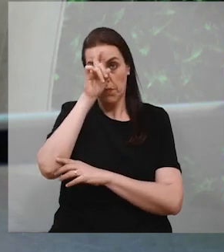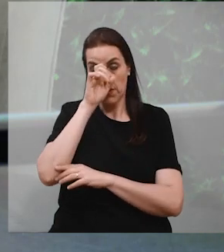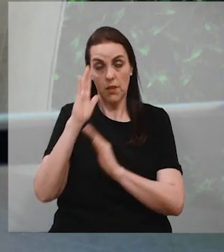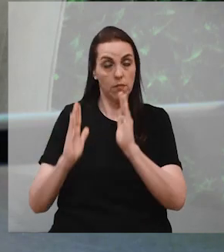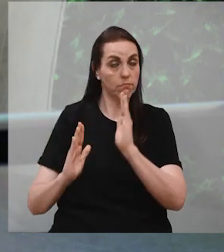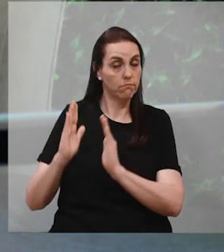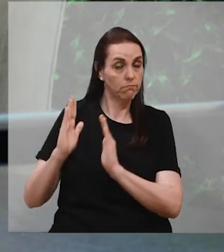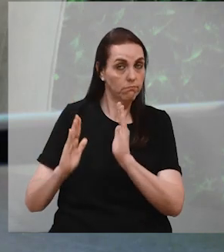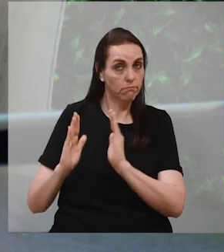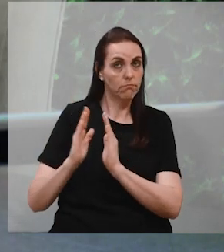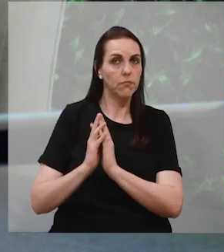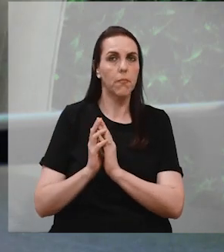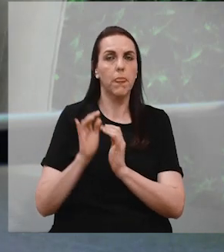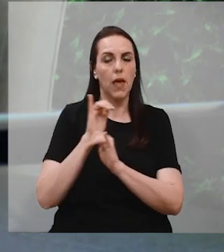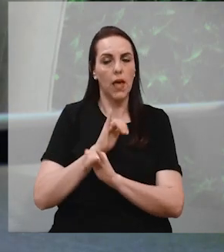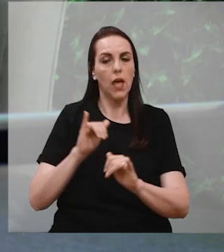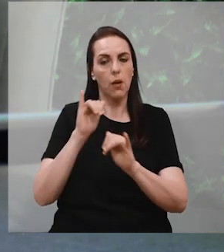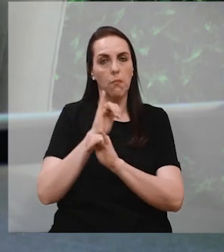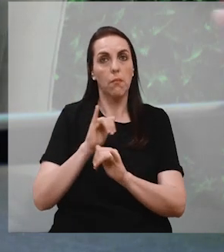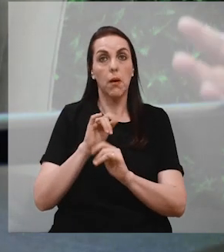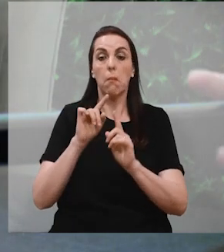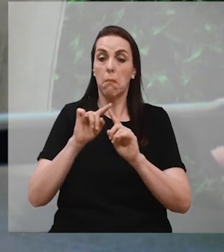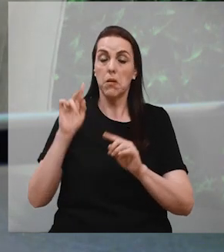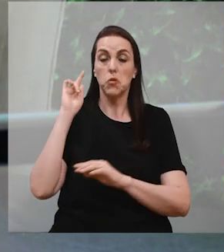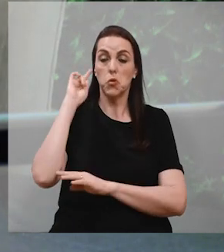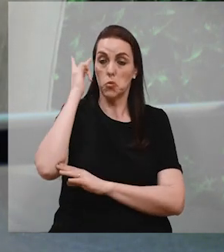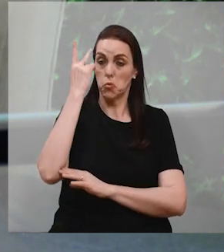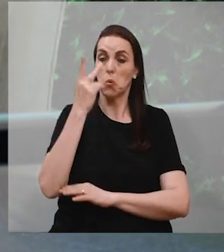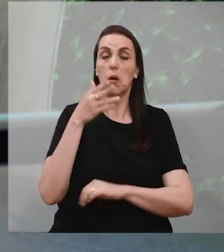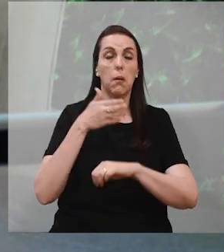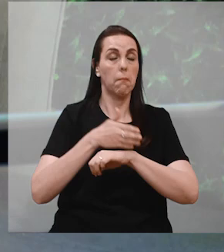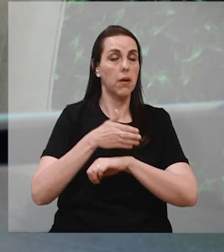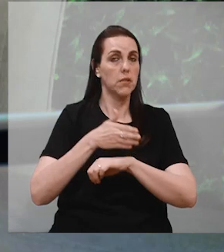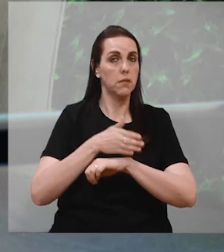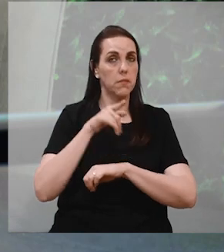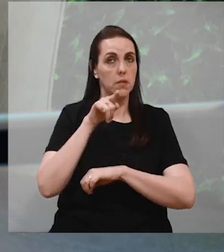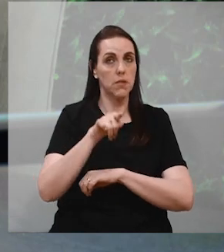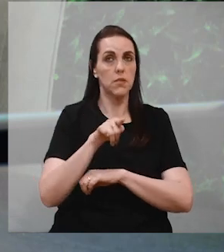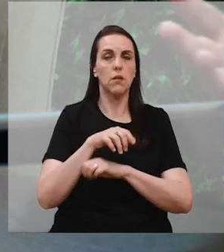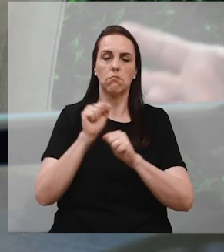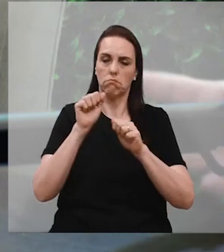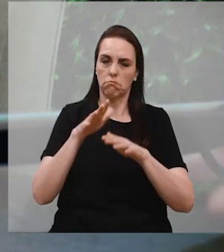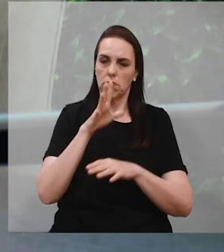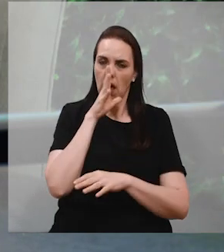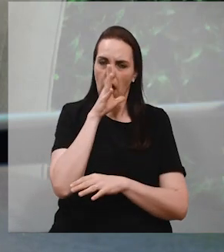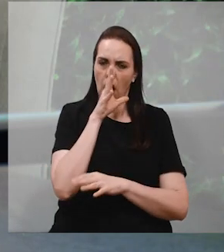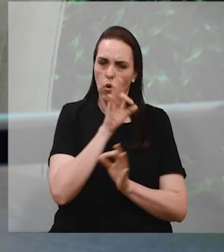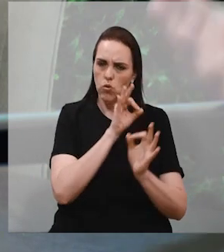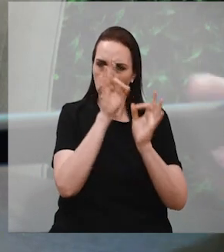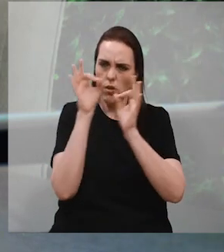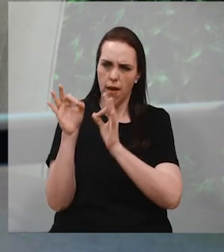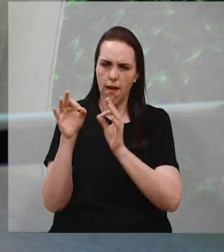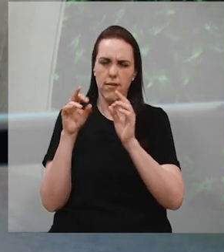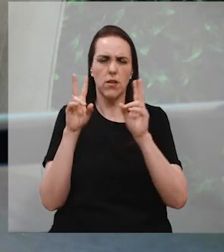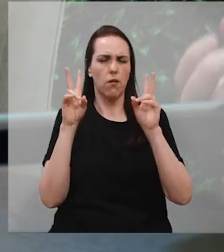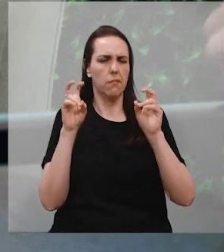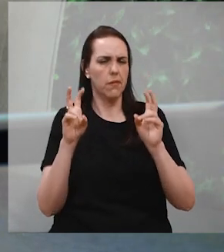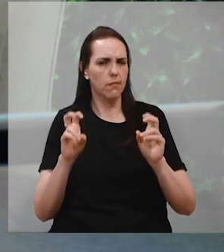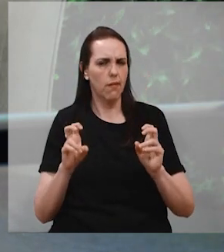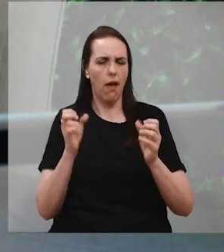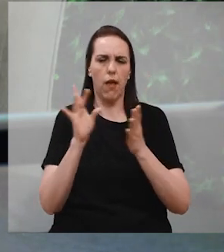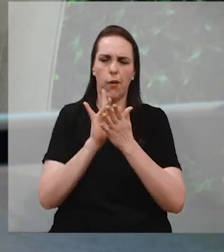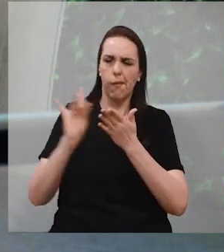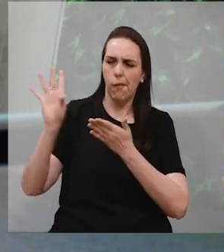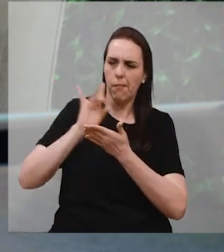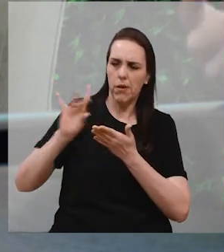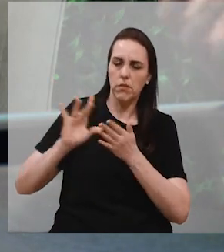hospitalizada naquele período da campanha, mas foi histórico com uma participação, né, de audiência, de comentários, de compartilhamento nas